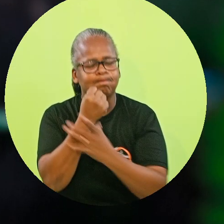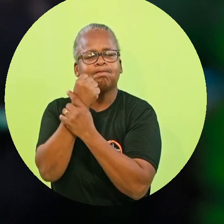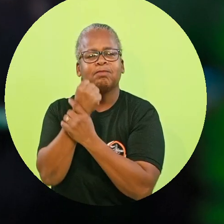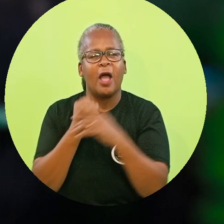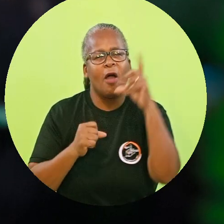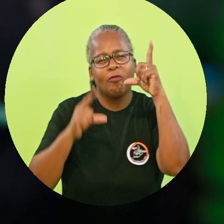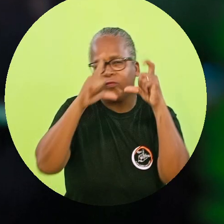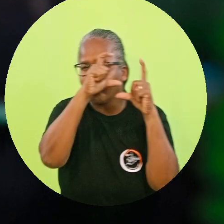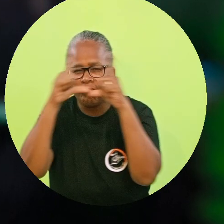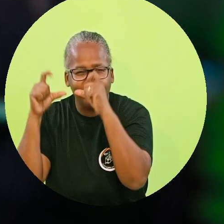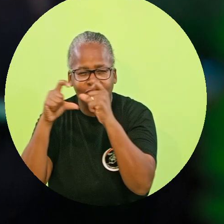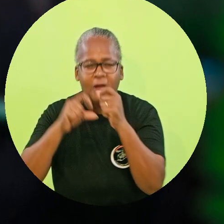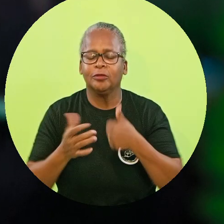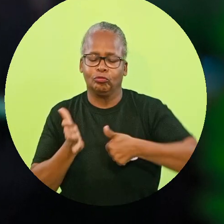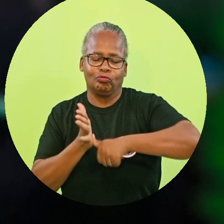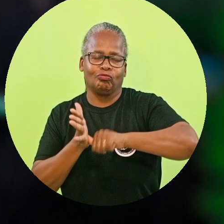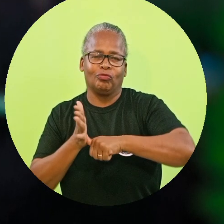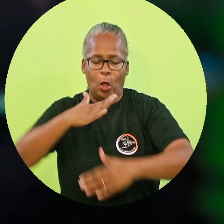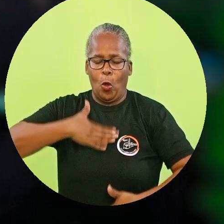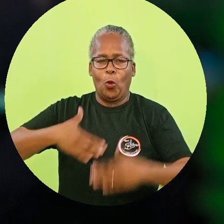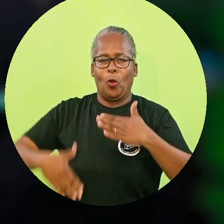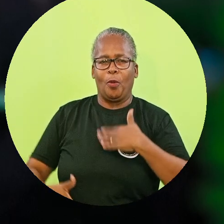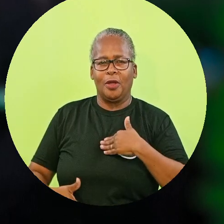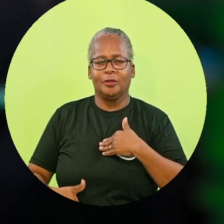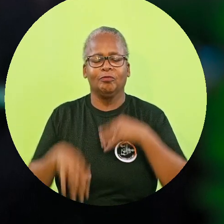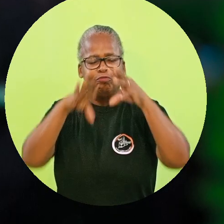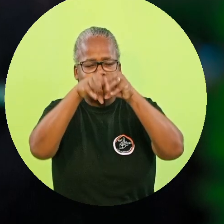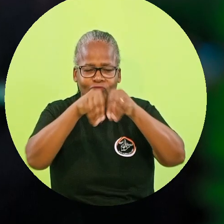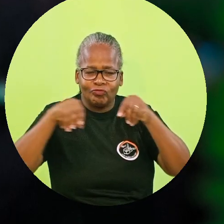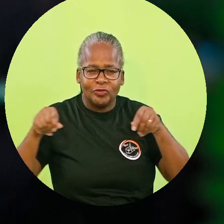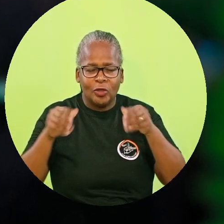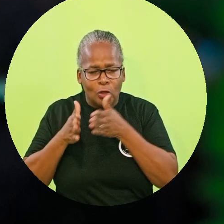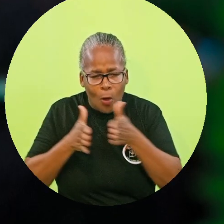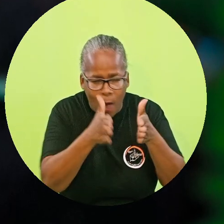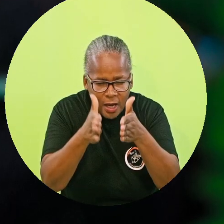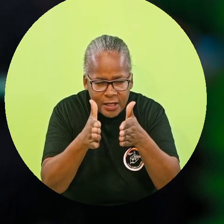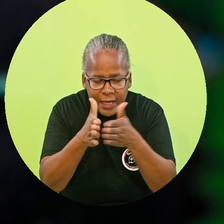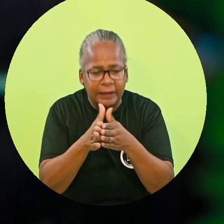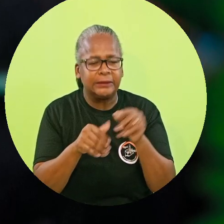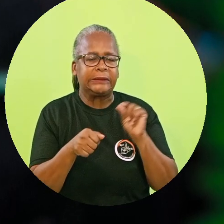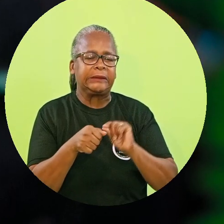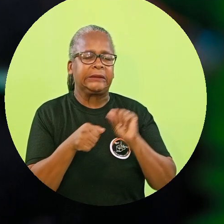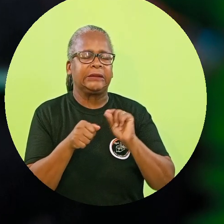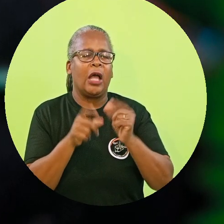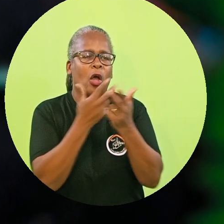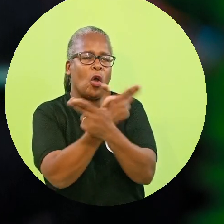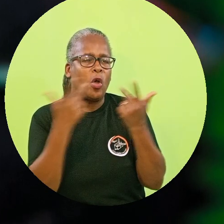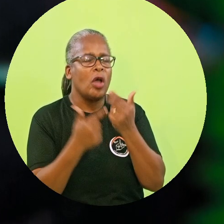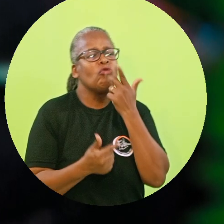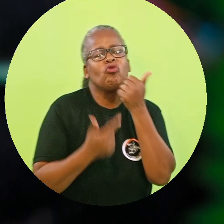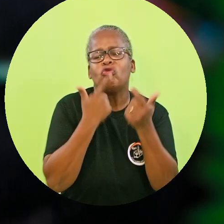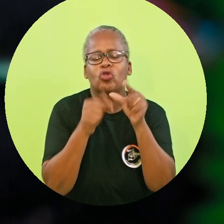como documentos, de um corpo a corpo entre o humano e o terreno, onde a linha é ferramenta e metáfora. A escolha da